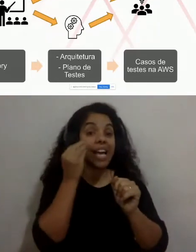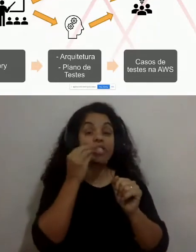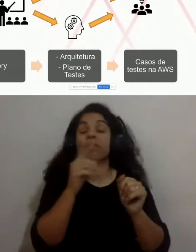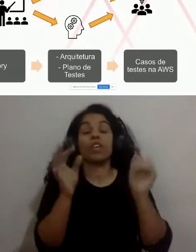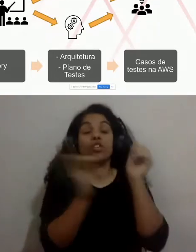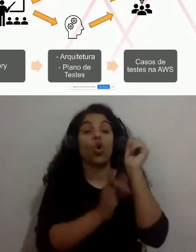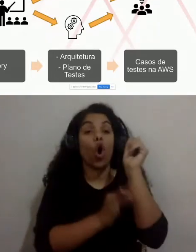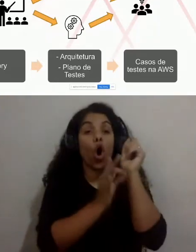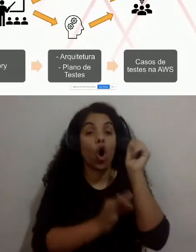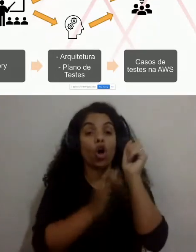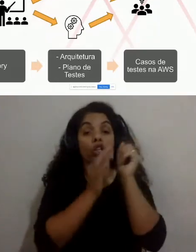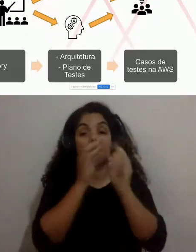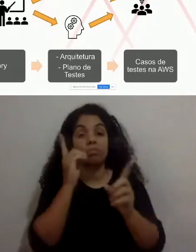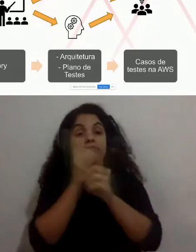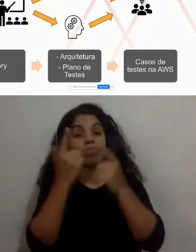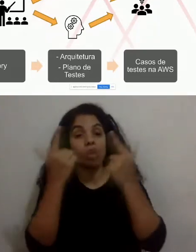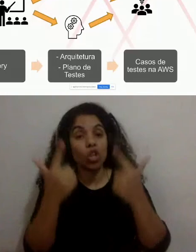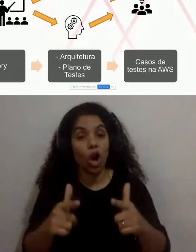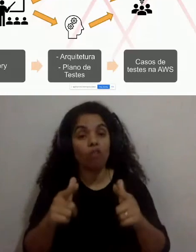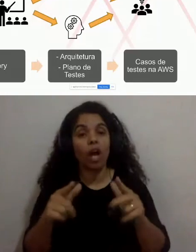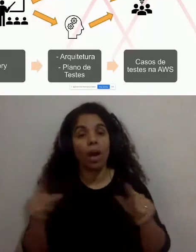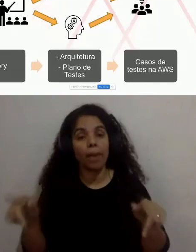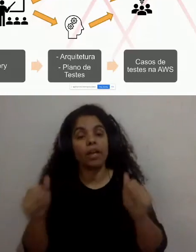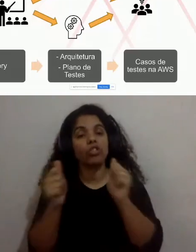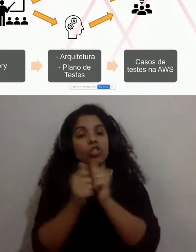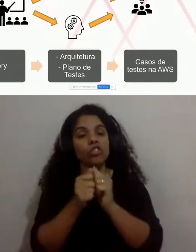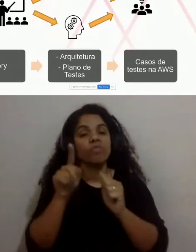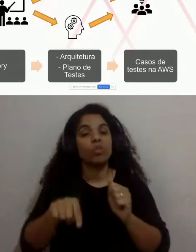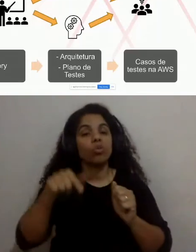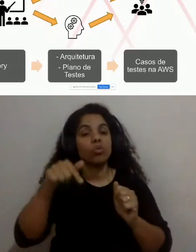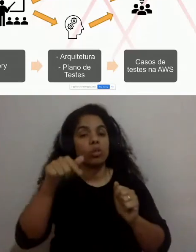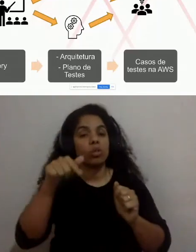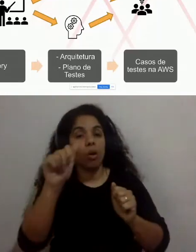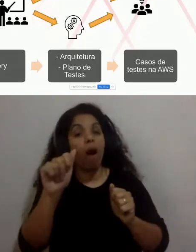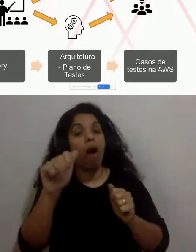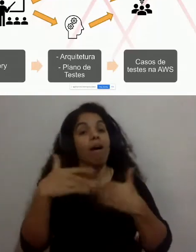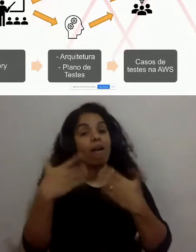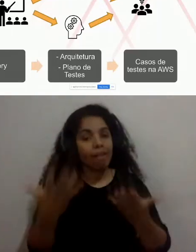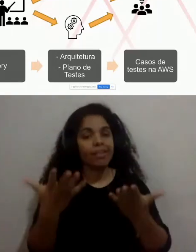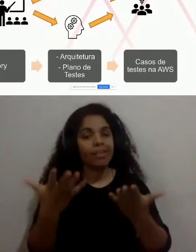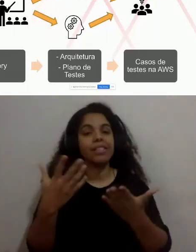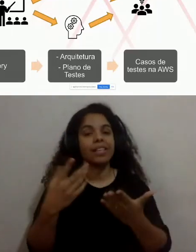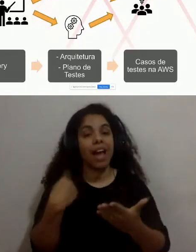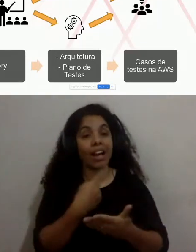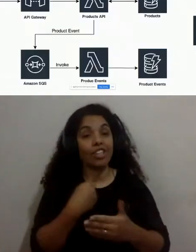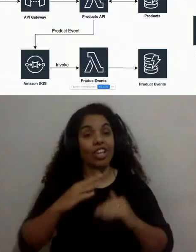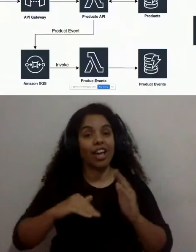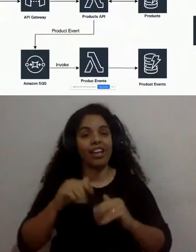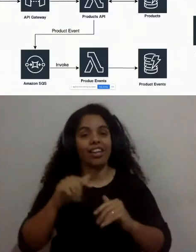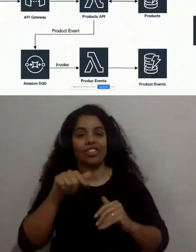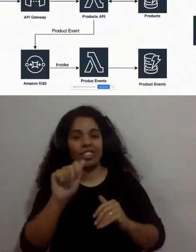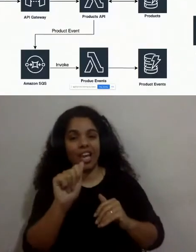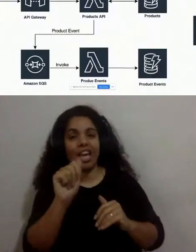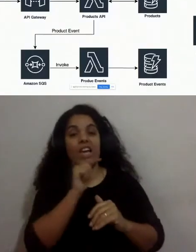código, ele se reúne novamente junto com o QA, e é aí que a gente entra